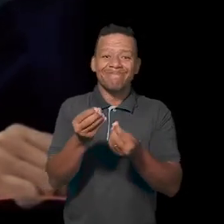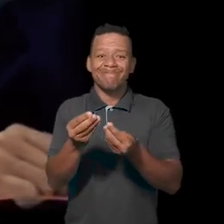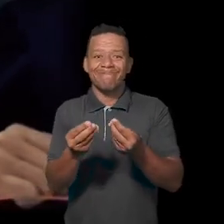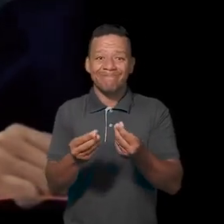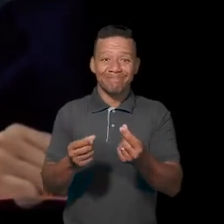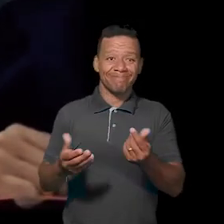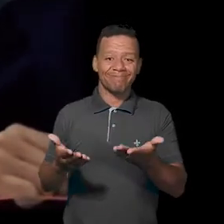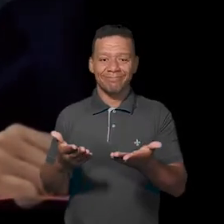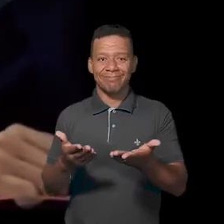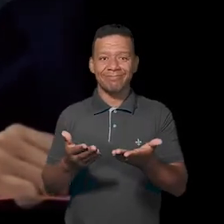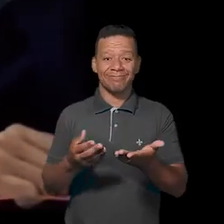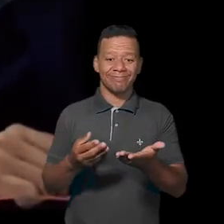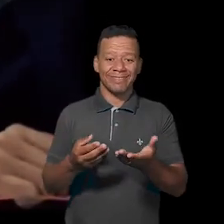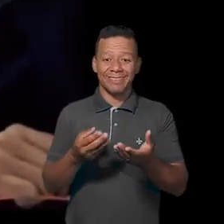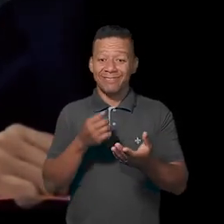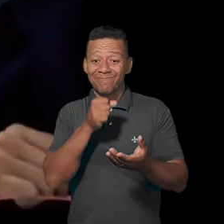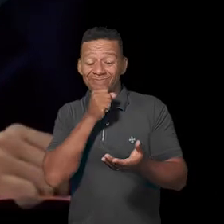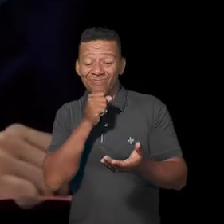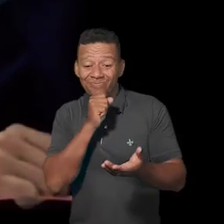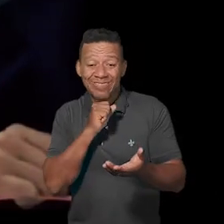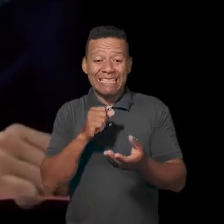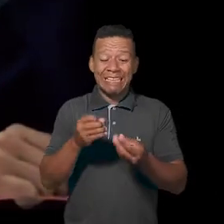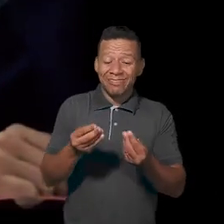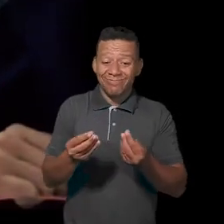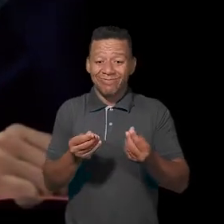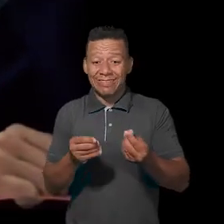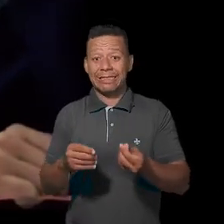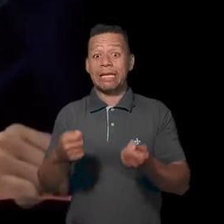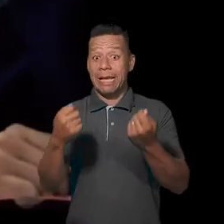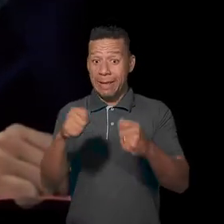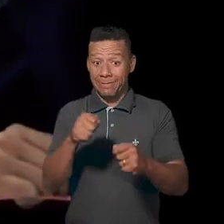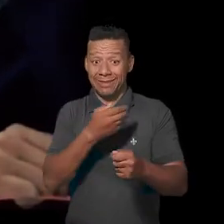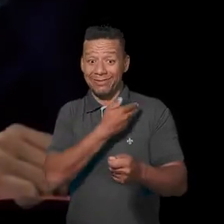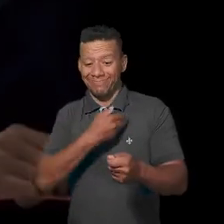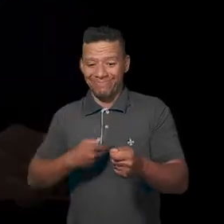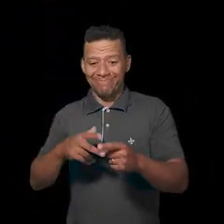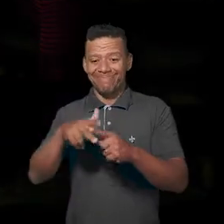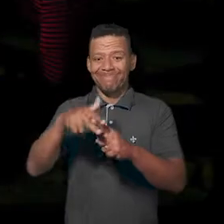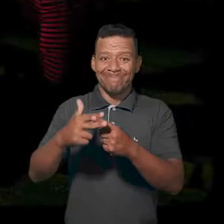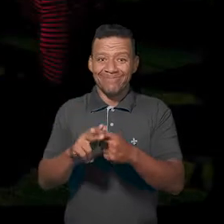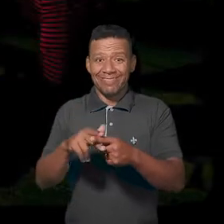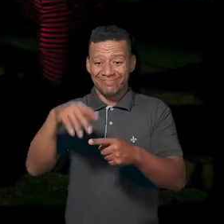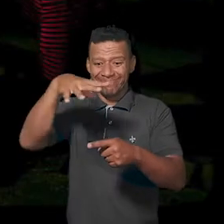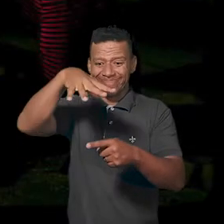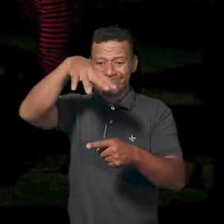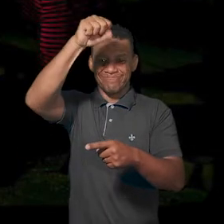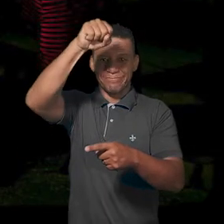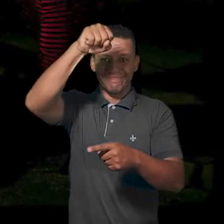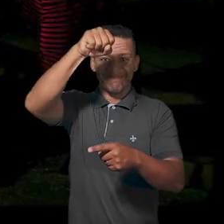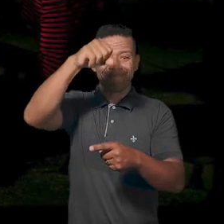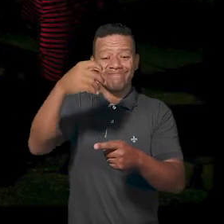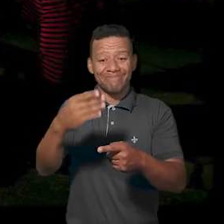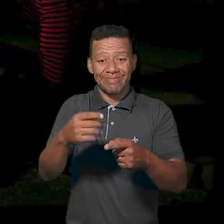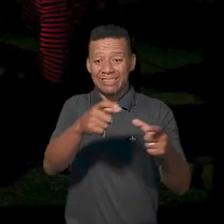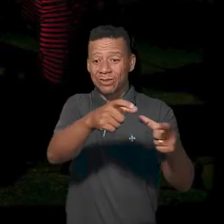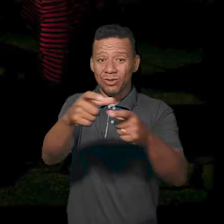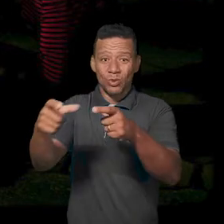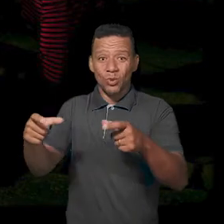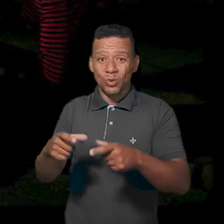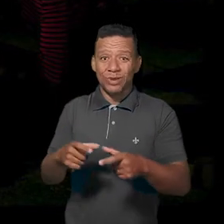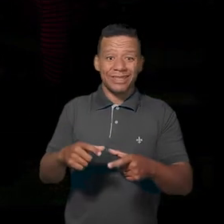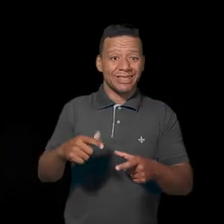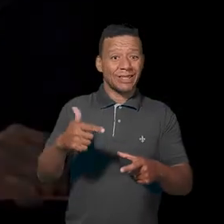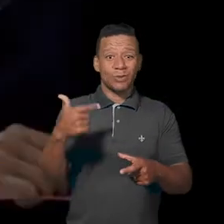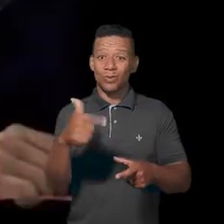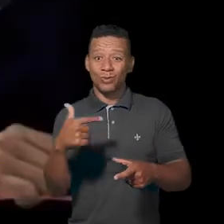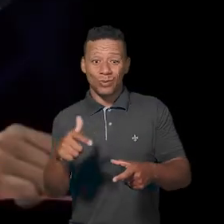cidade, ele estava todo sem luz, que a gente tentou ficar em outro espaço, o espaço